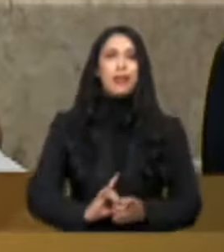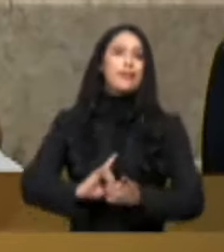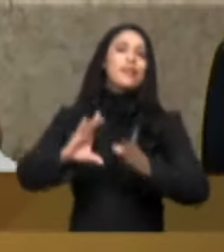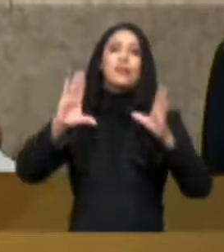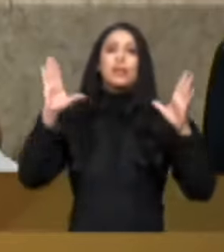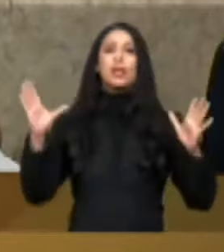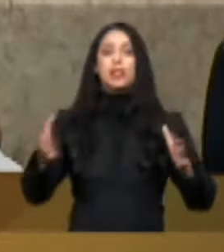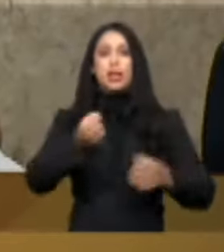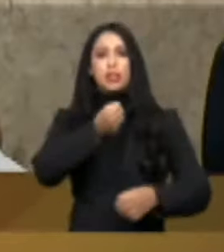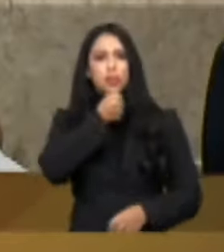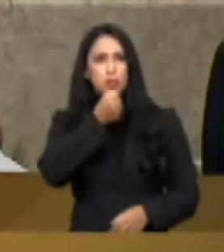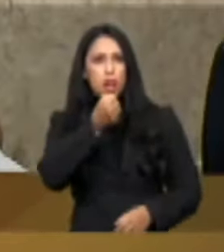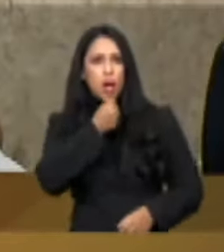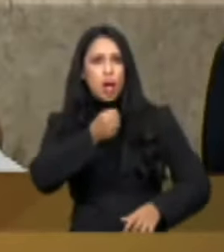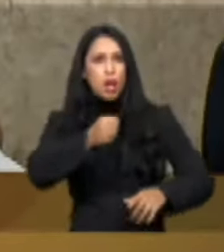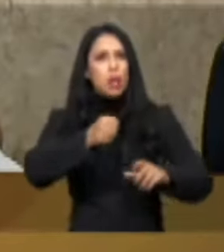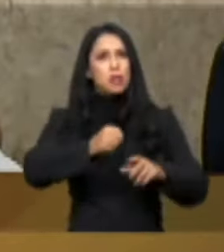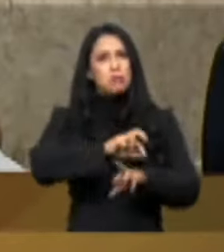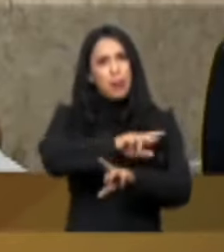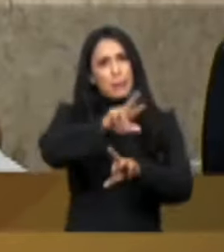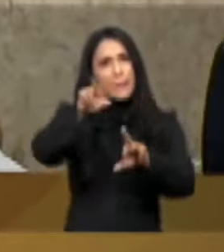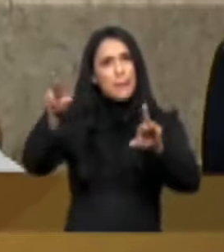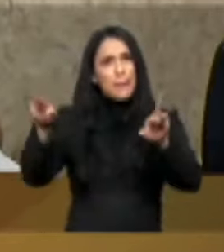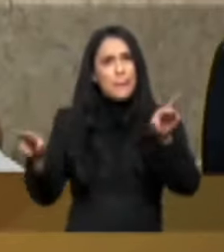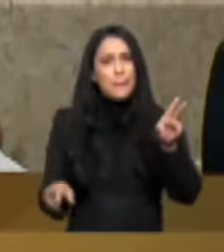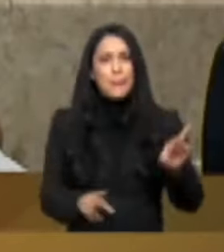liberdade de imprensa reclamam estar